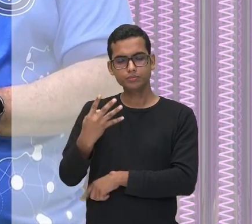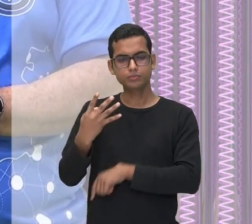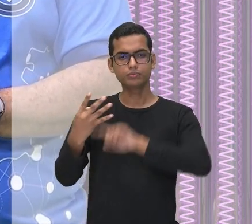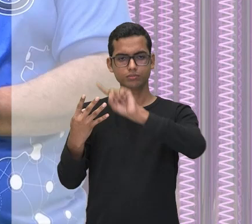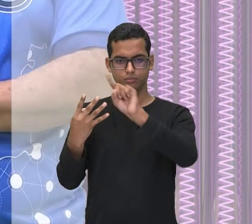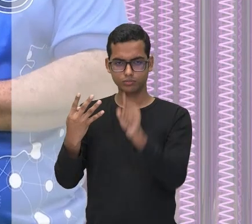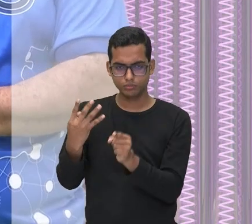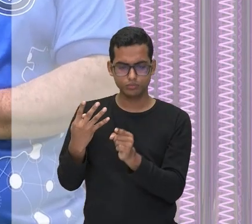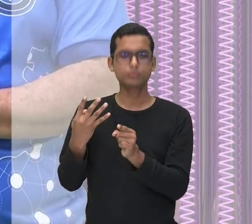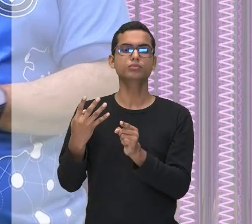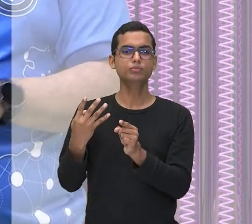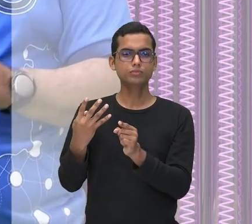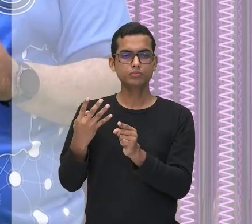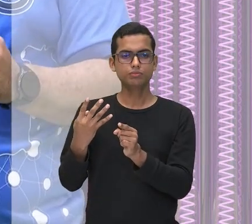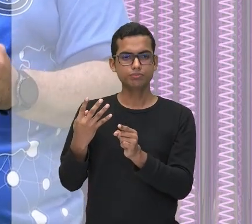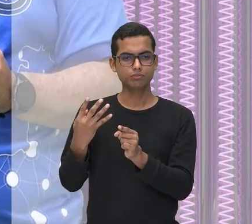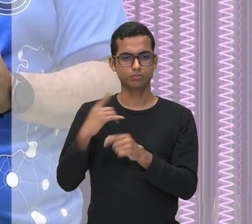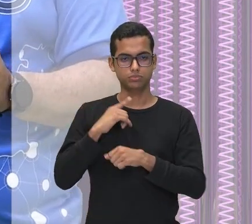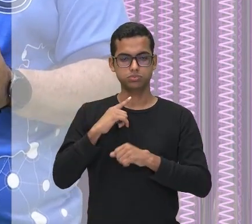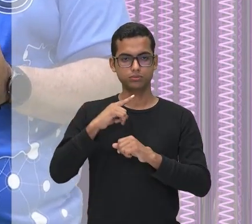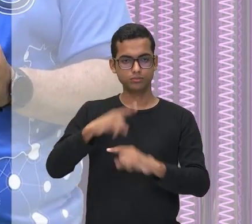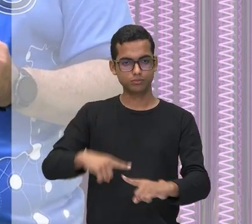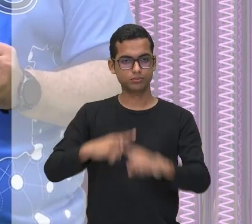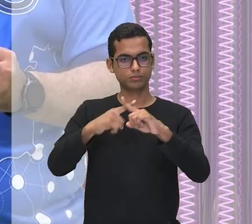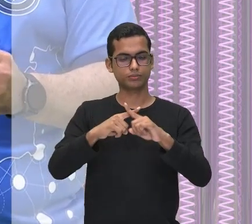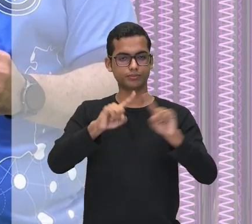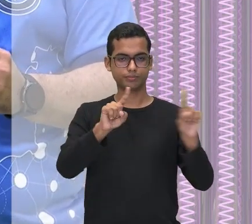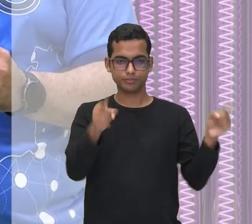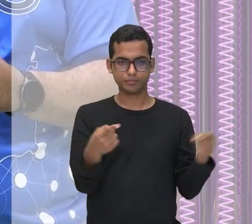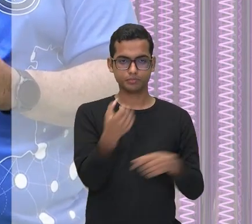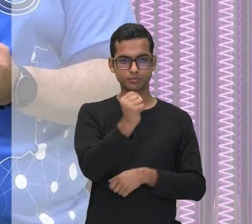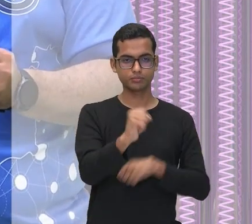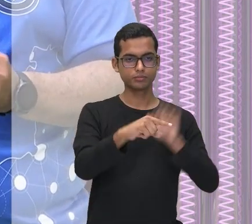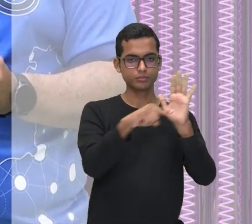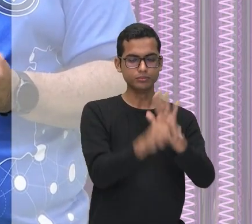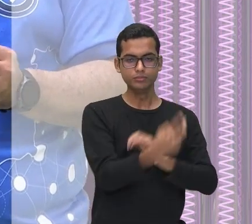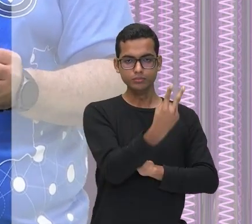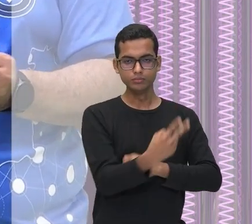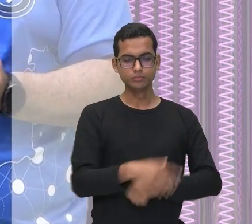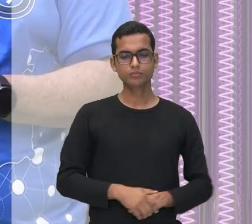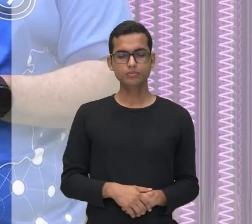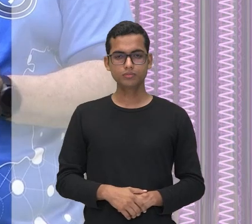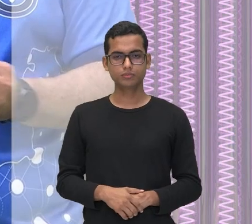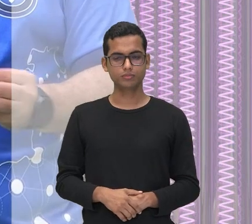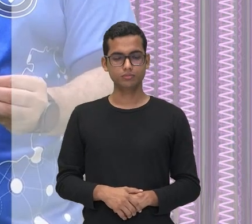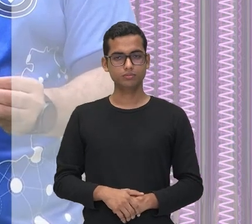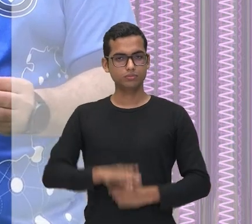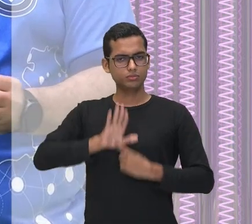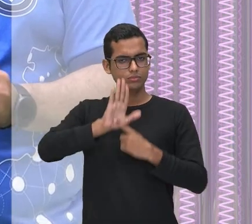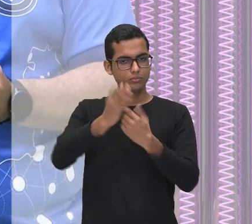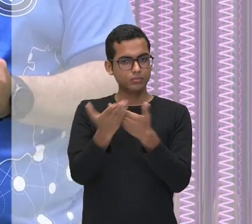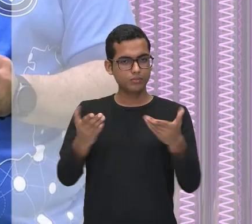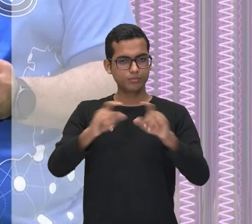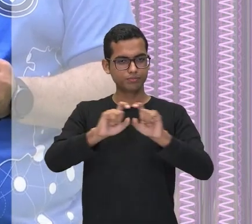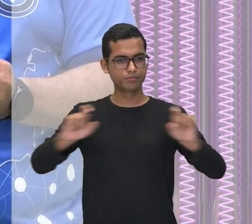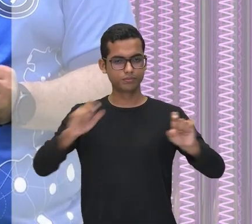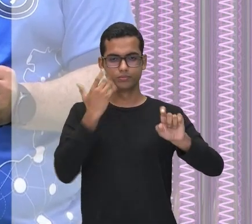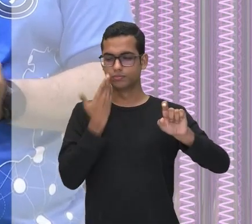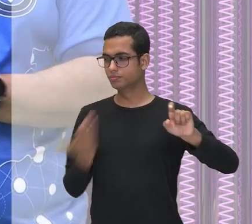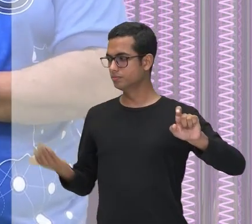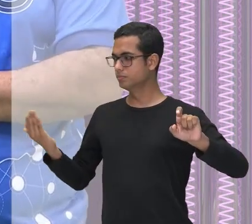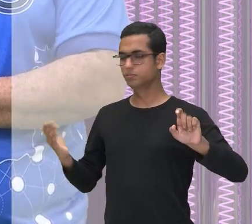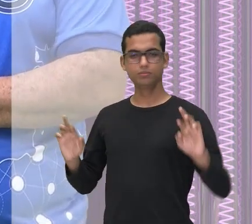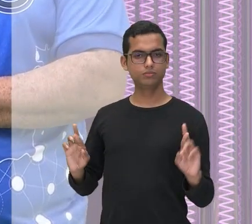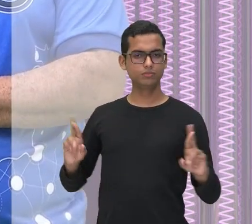menos 2. Perceba aí, começou um pouquinho não diria complicado, mas apresentar a expressão numérica de uma forma